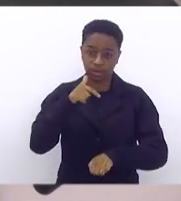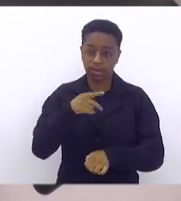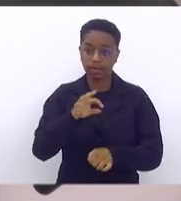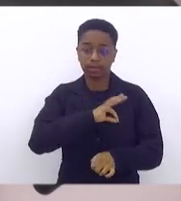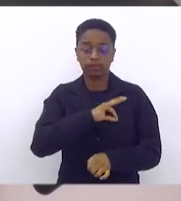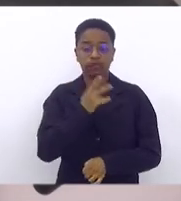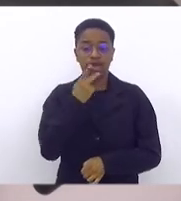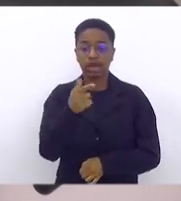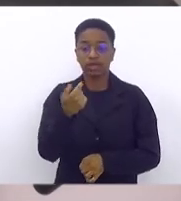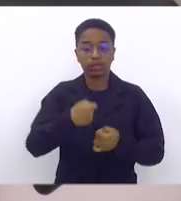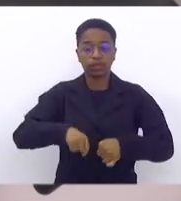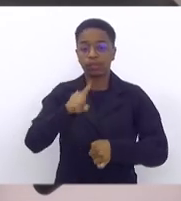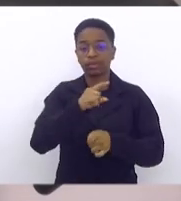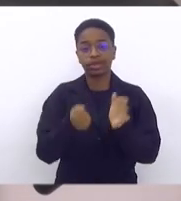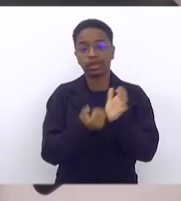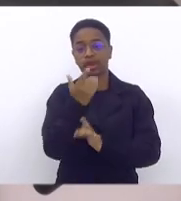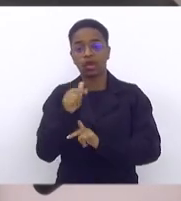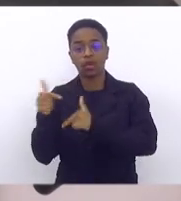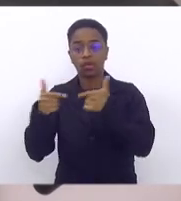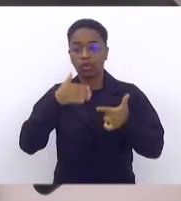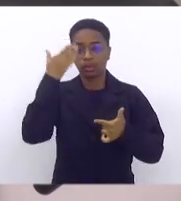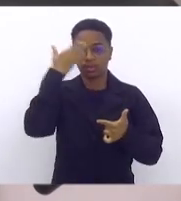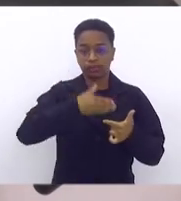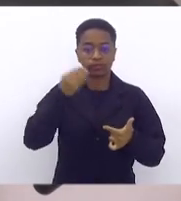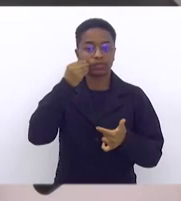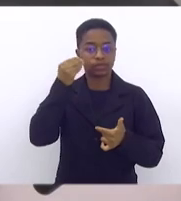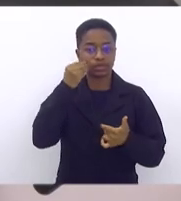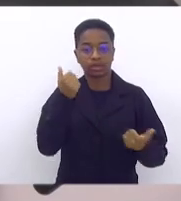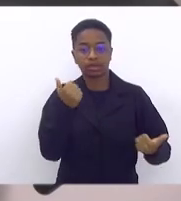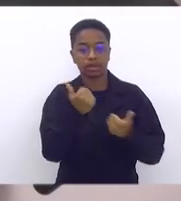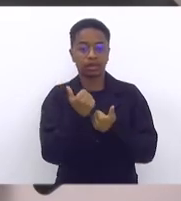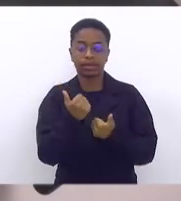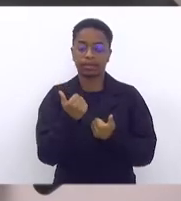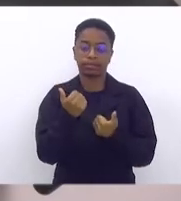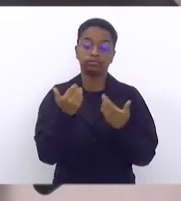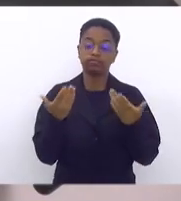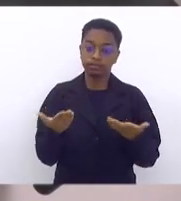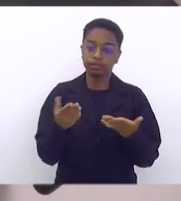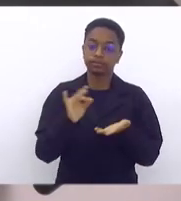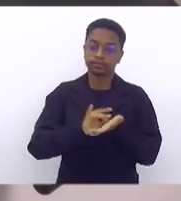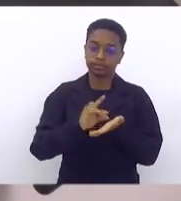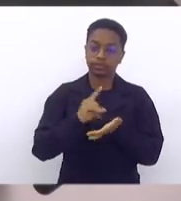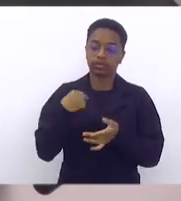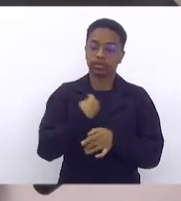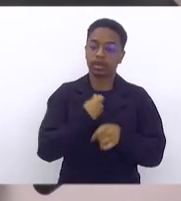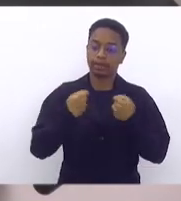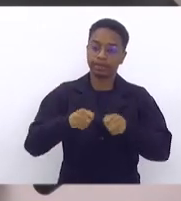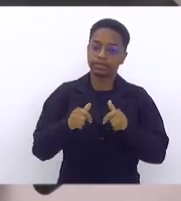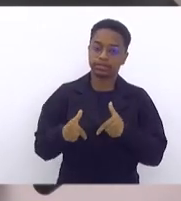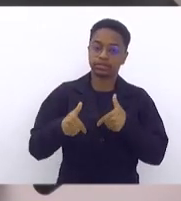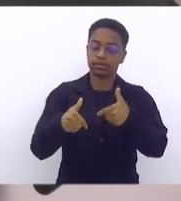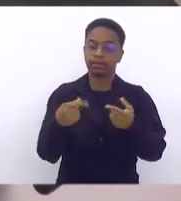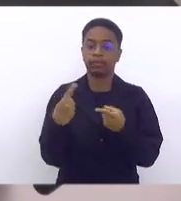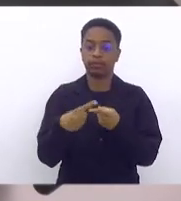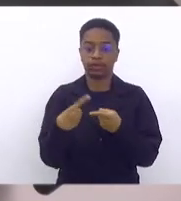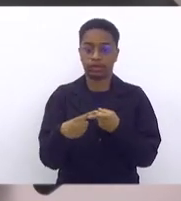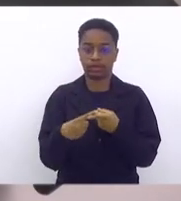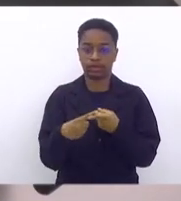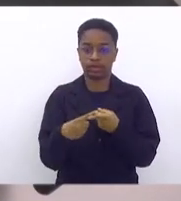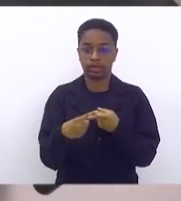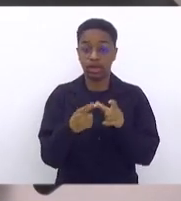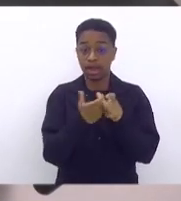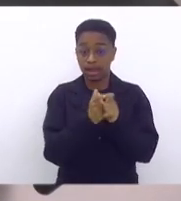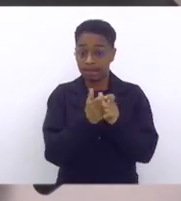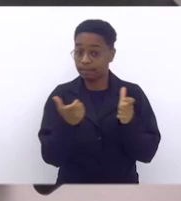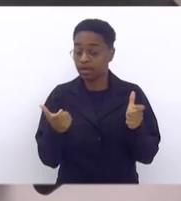há necessidade de produzir outras provas para corroborar aquela prova. Então, isso é uma questão que a gente precisa enfrentar de fato, porque na